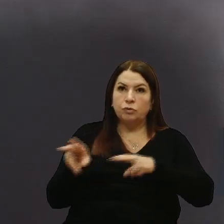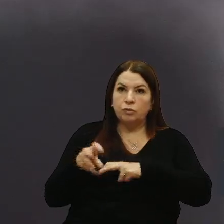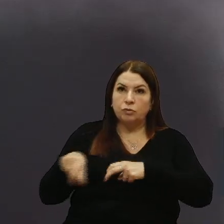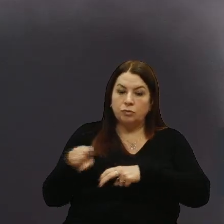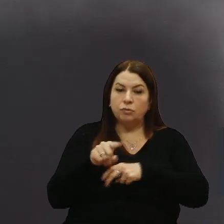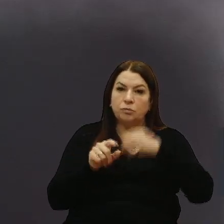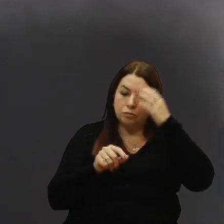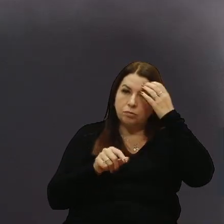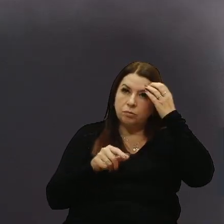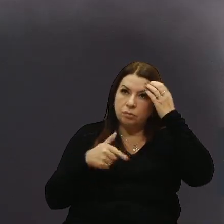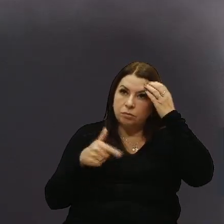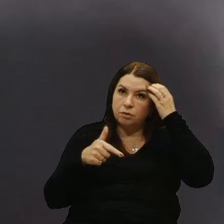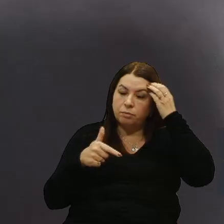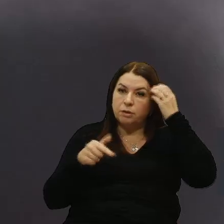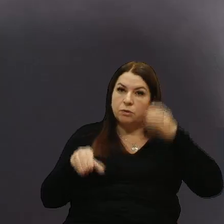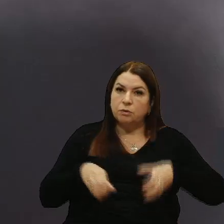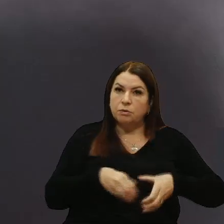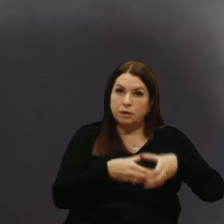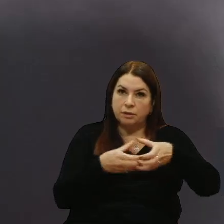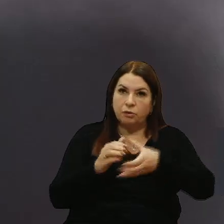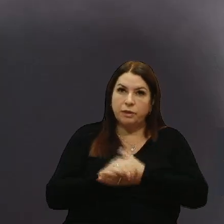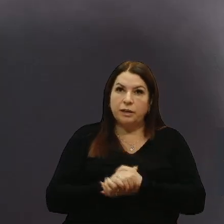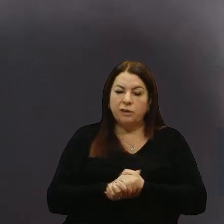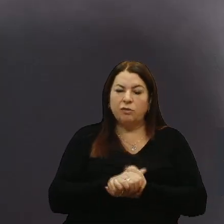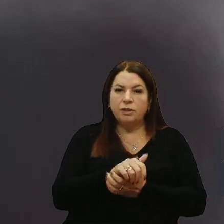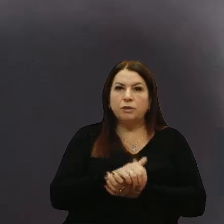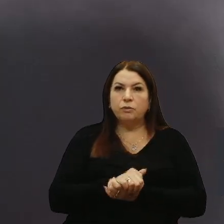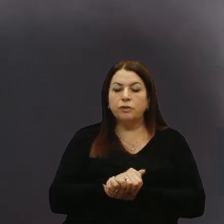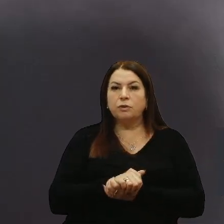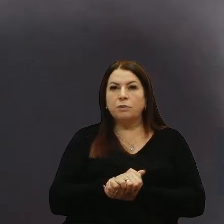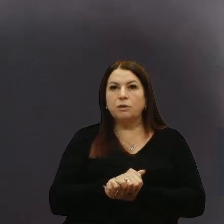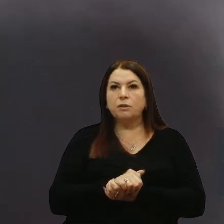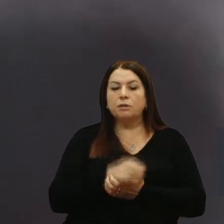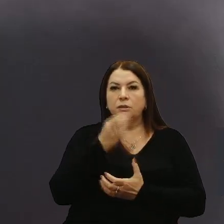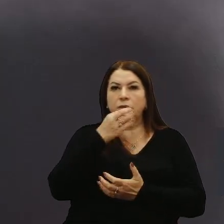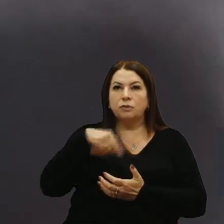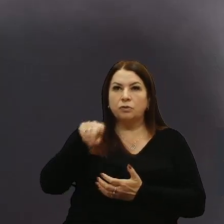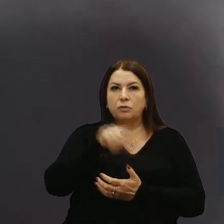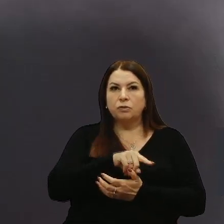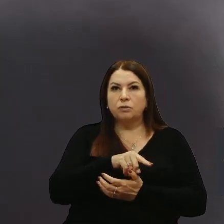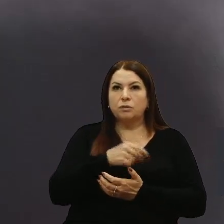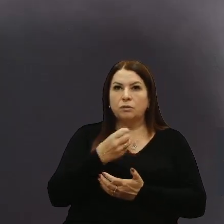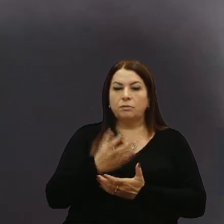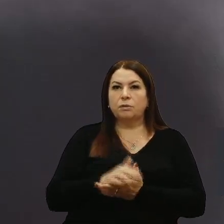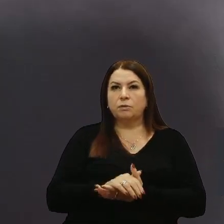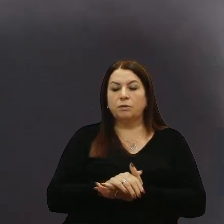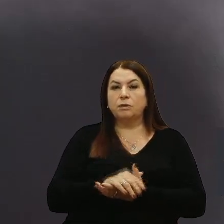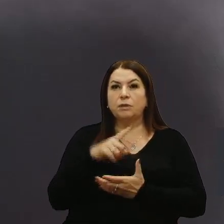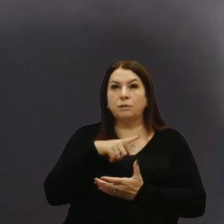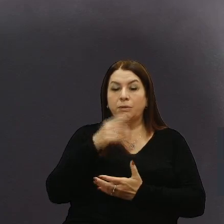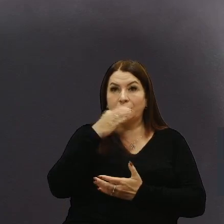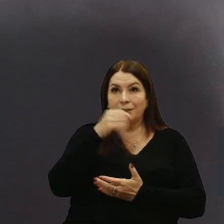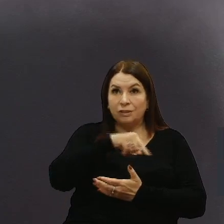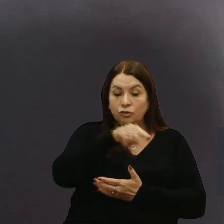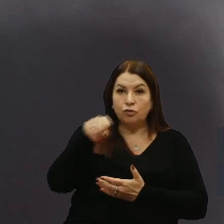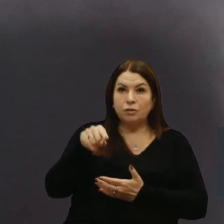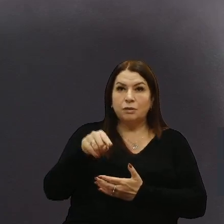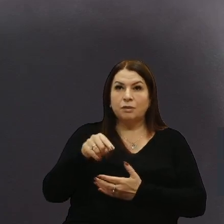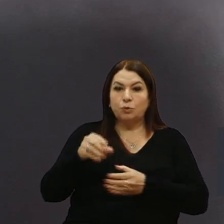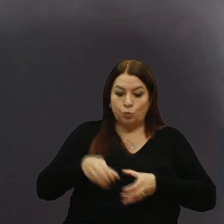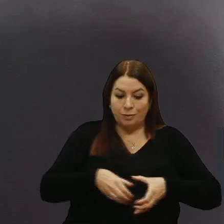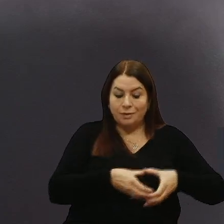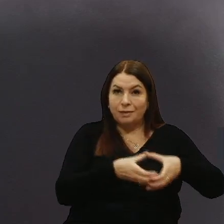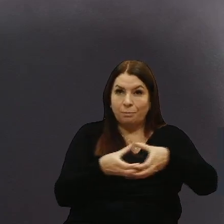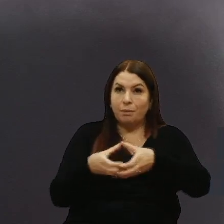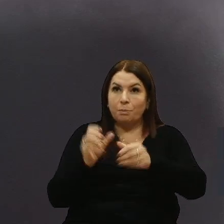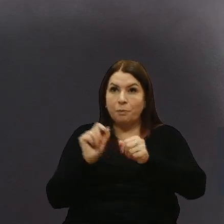todo o trabalho de saneamento. Então, Caxias do Sul está muito bem. Essa é uma parte. E daqui a pouco o SAMAI poderia